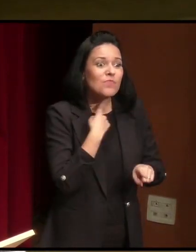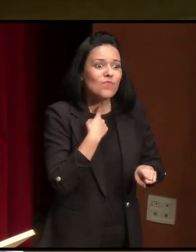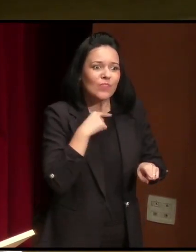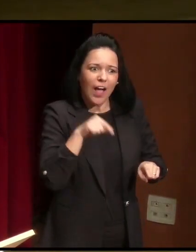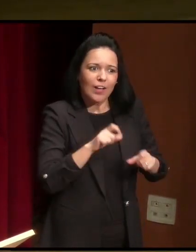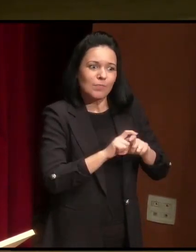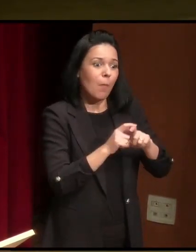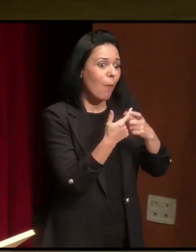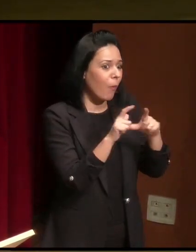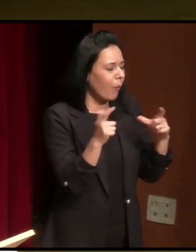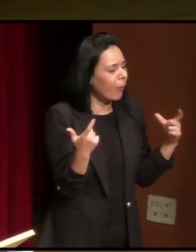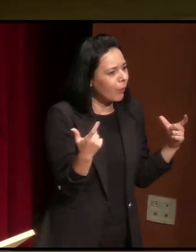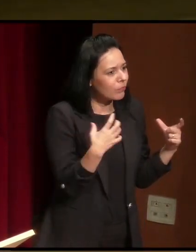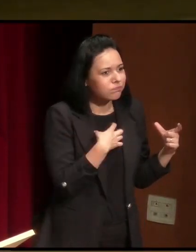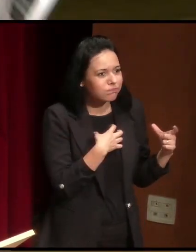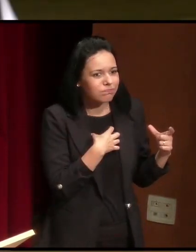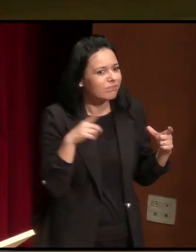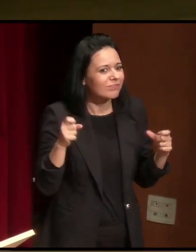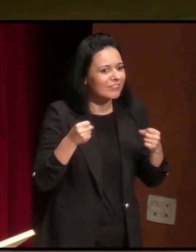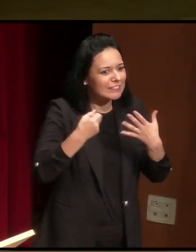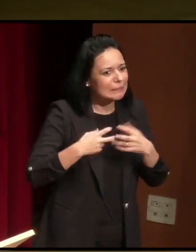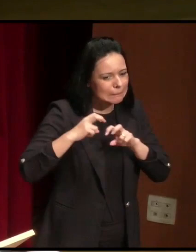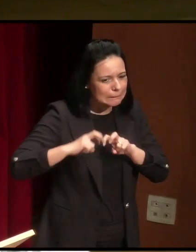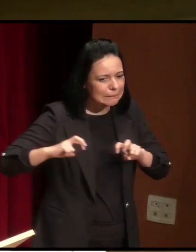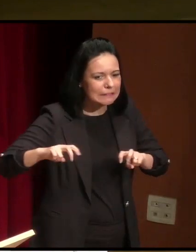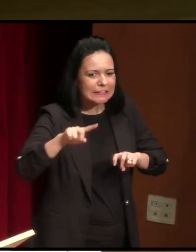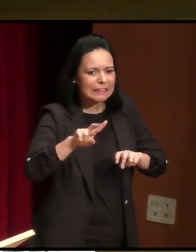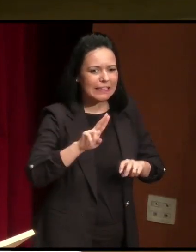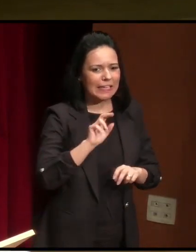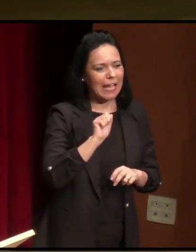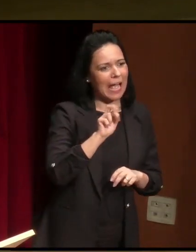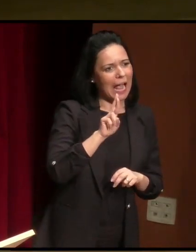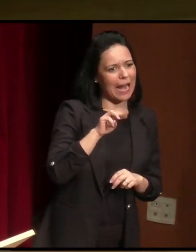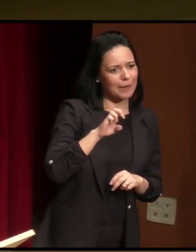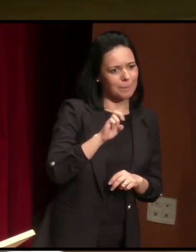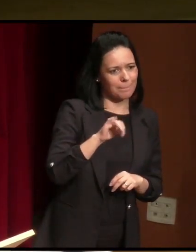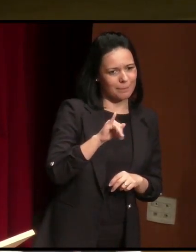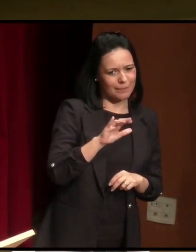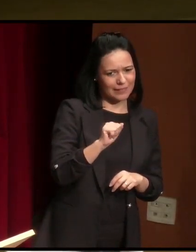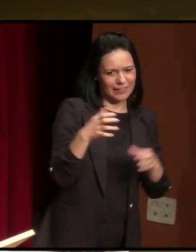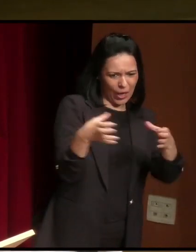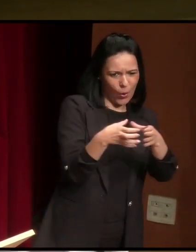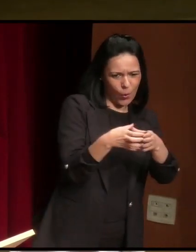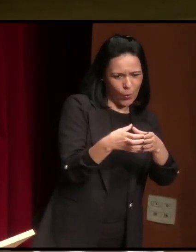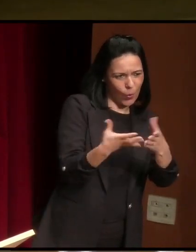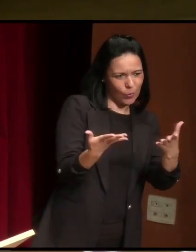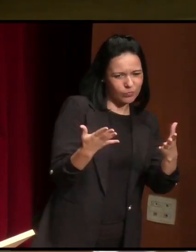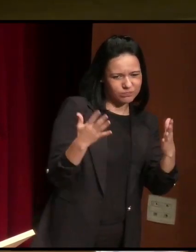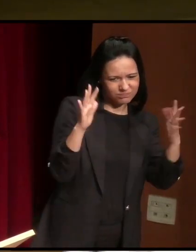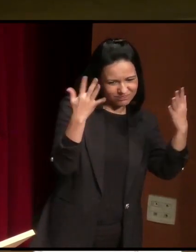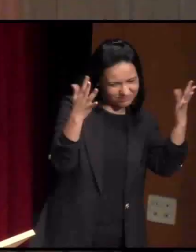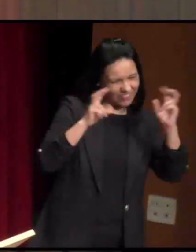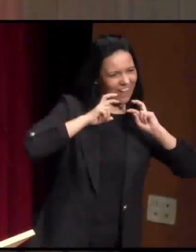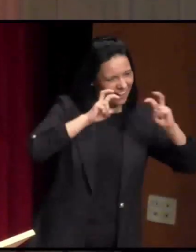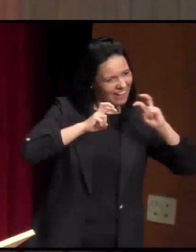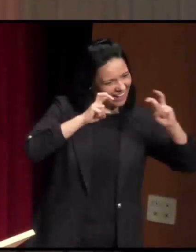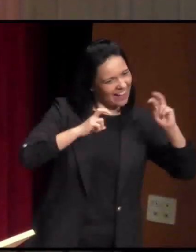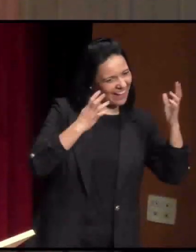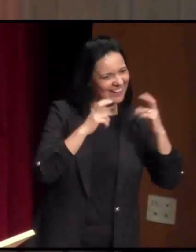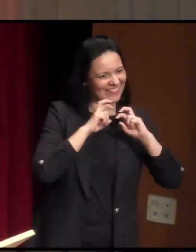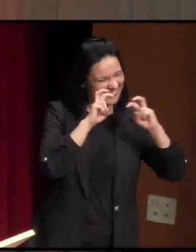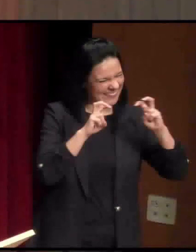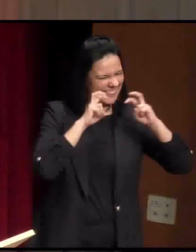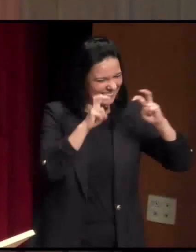aqui ouvindo eles e pensando aí na Armênia, o pessoal da Armênia está aqui, gente? Tá, o pessoal da Armênia. Ou vocês dormiram? Dá um Yahoo aí, cadê, por o pessoal favor? Da